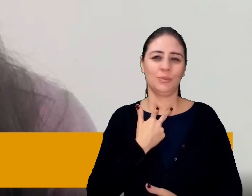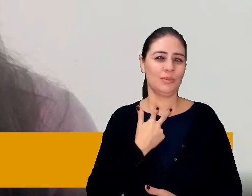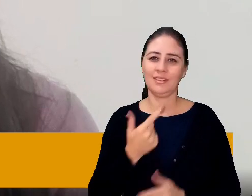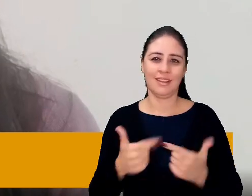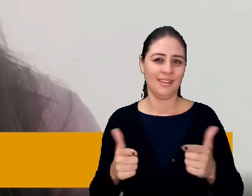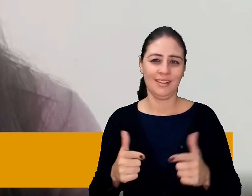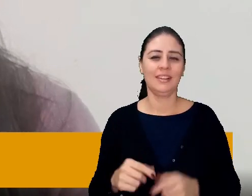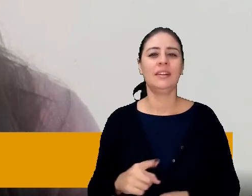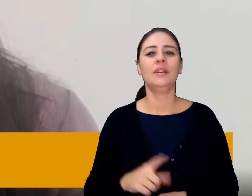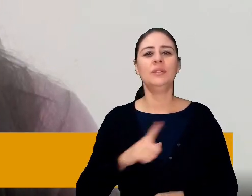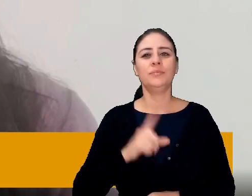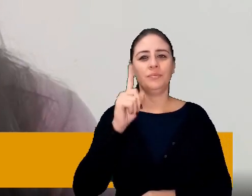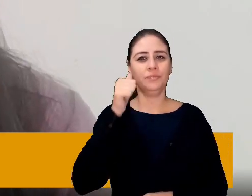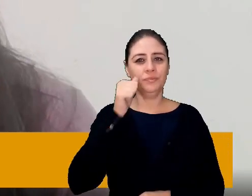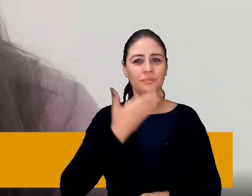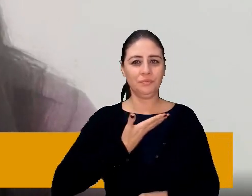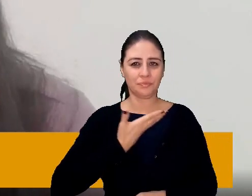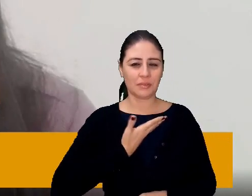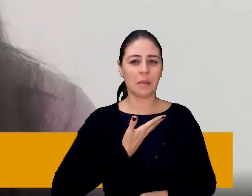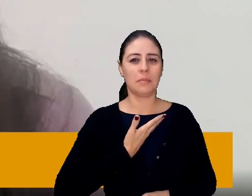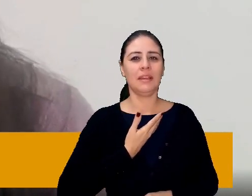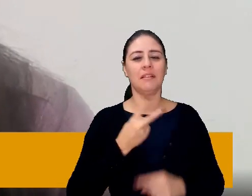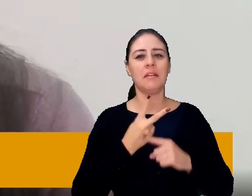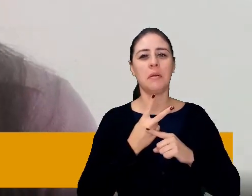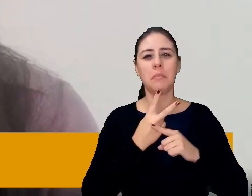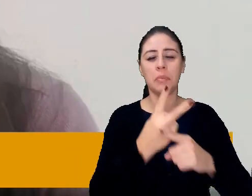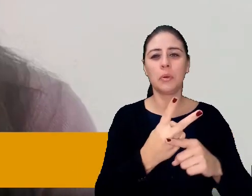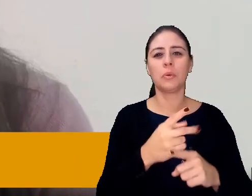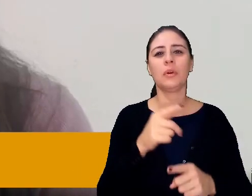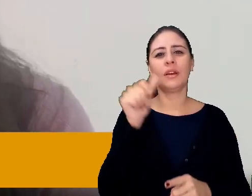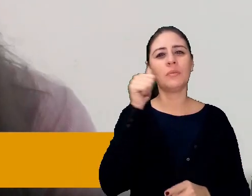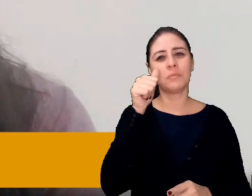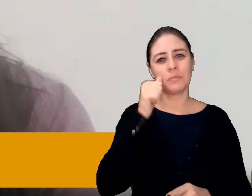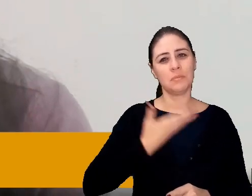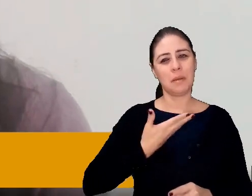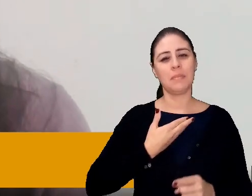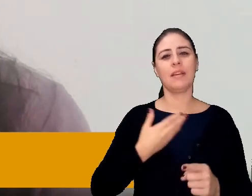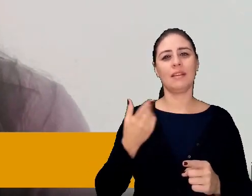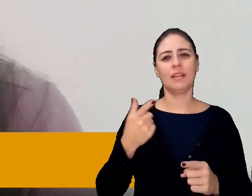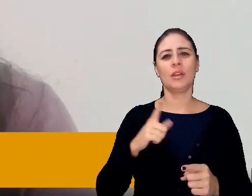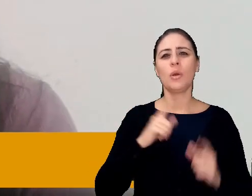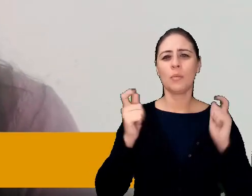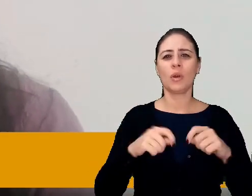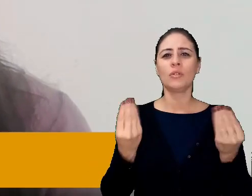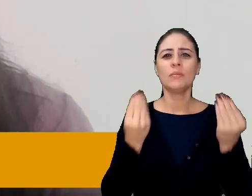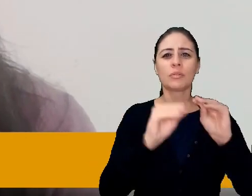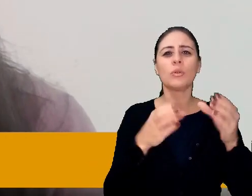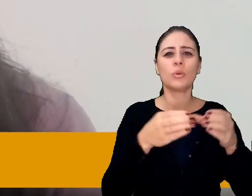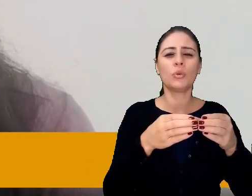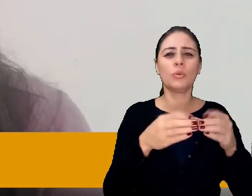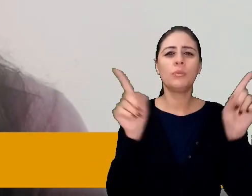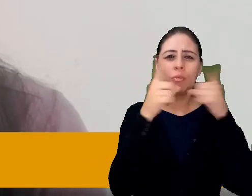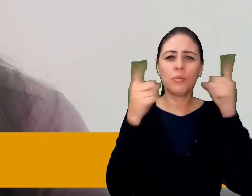já devem ter ouvido falar dela, e se não ouviram, por favor, sigam ela lá, que ela canta só coisas assim. Eu posso até colocar ali no grupo